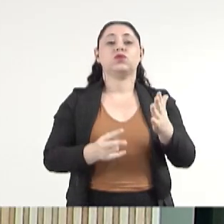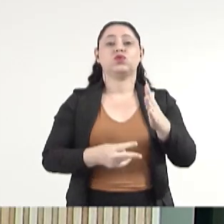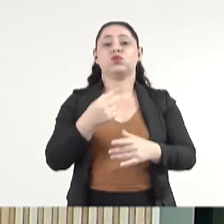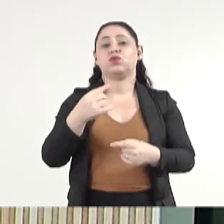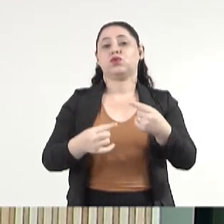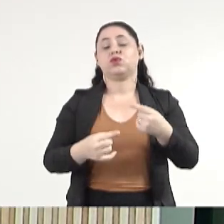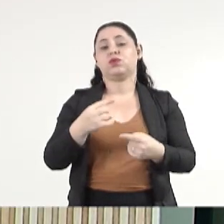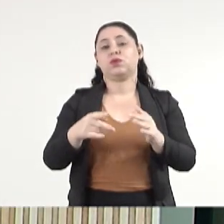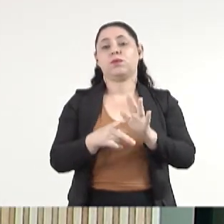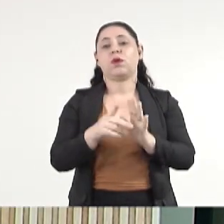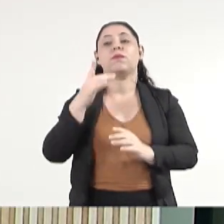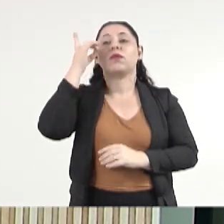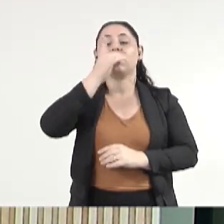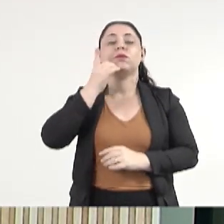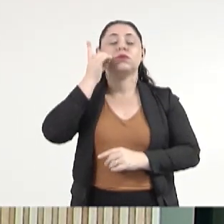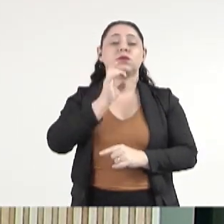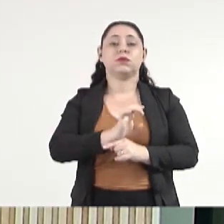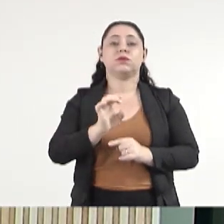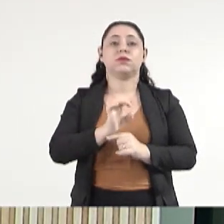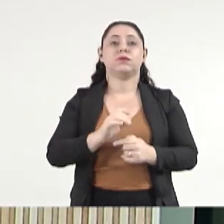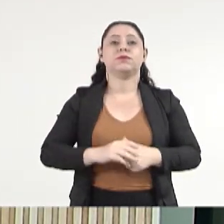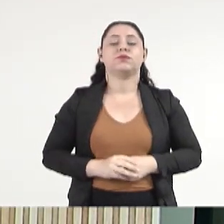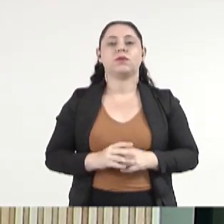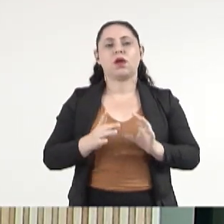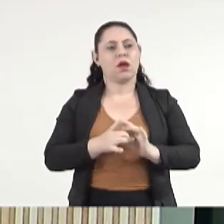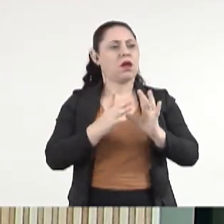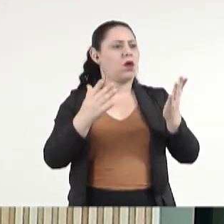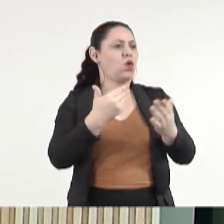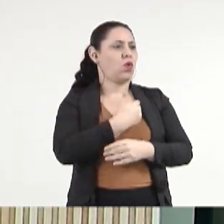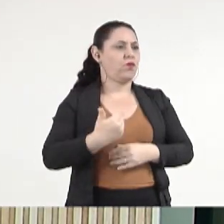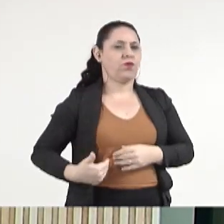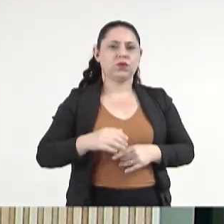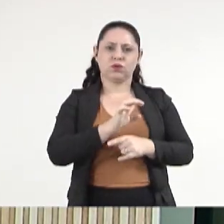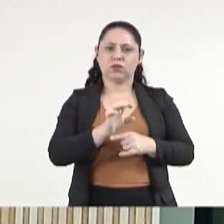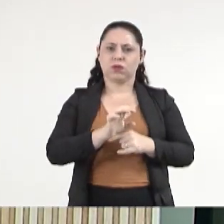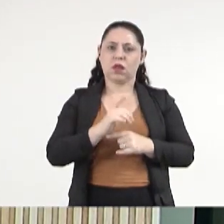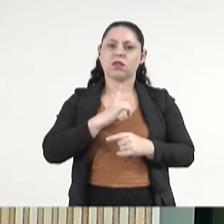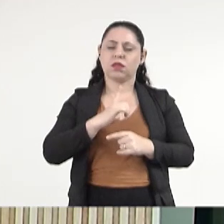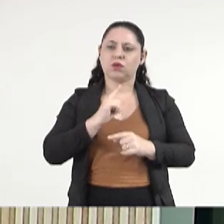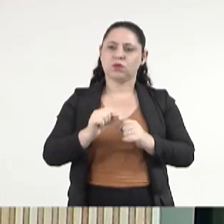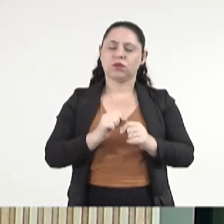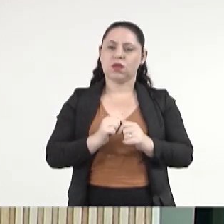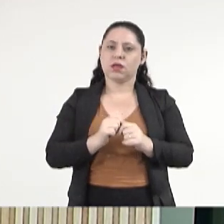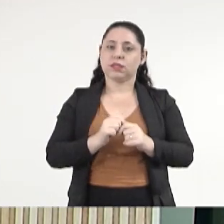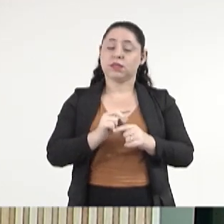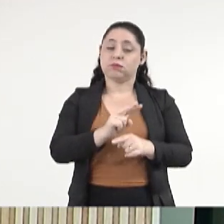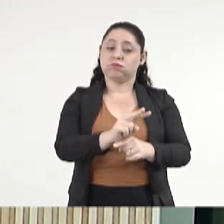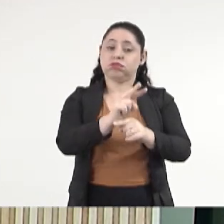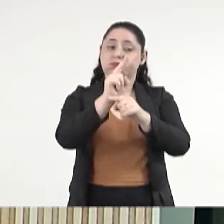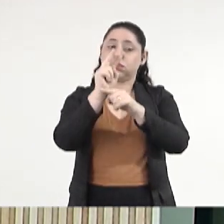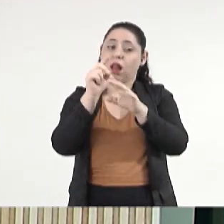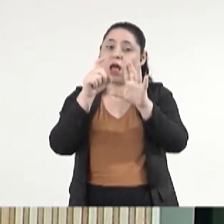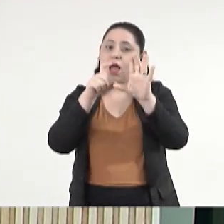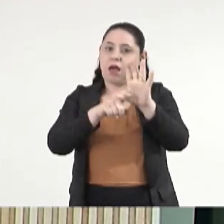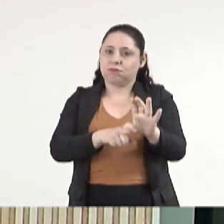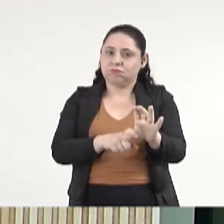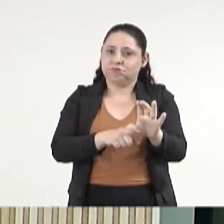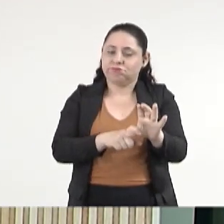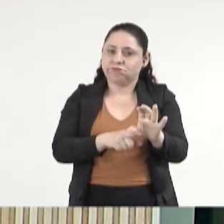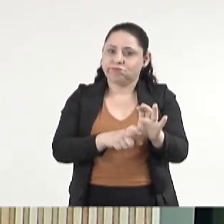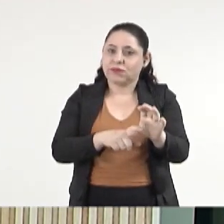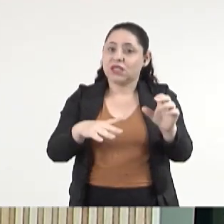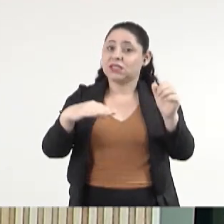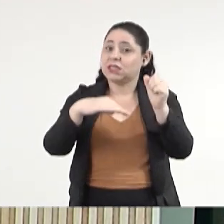em segunda discussão pelos deputados estaduais e que autoriza o governo do estado a prestar uma contragarantia, uma segunda garantia